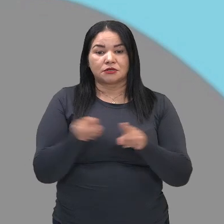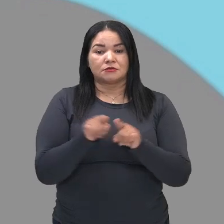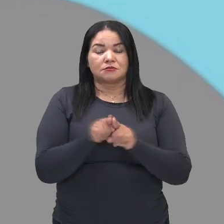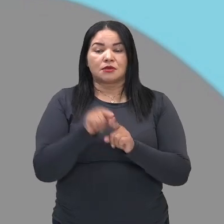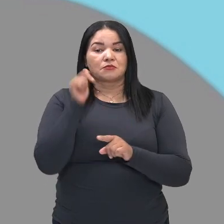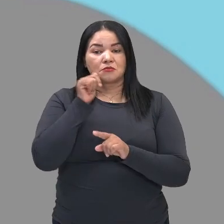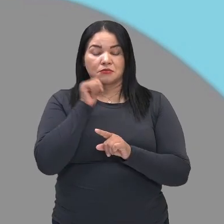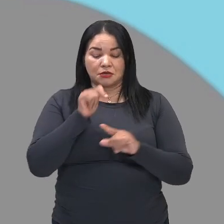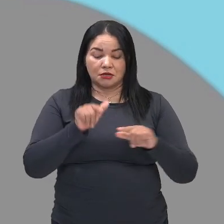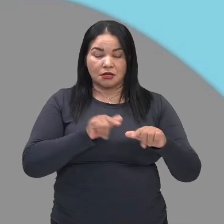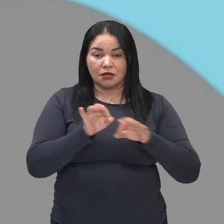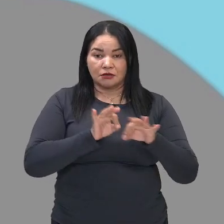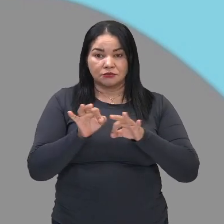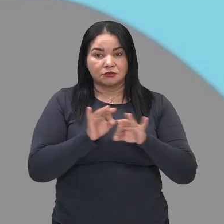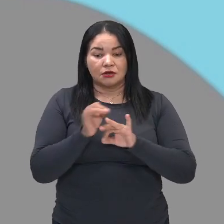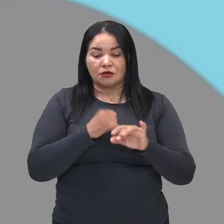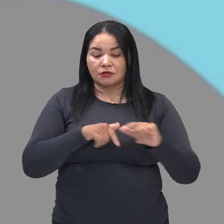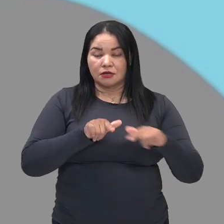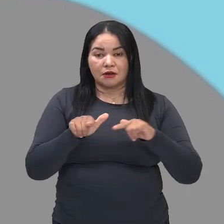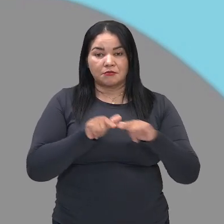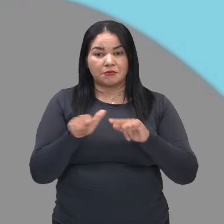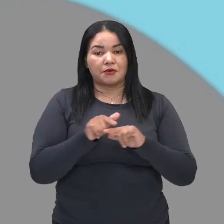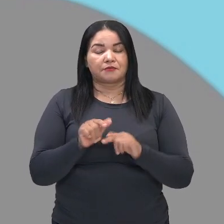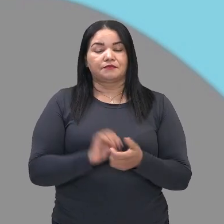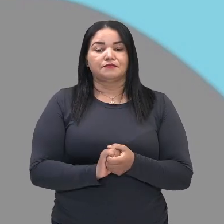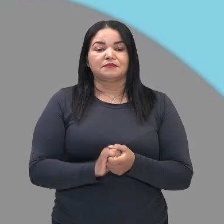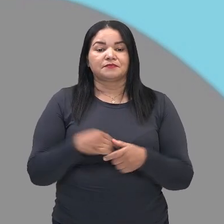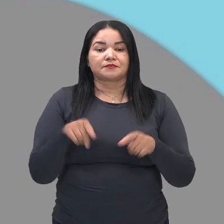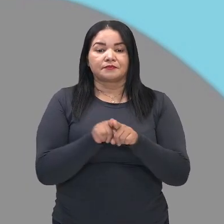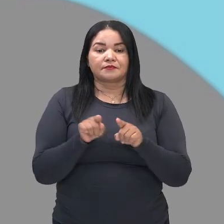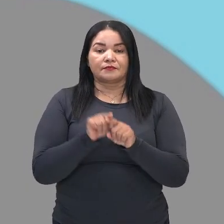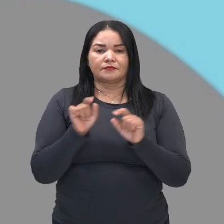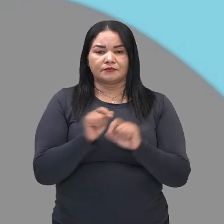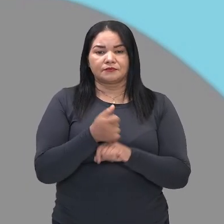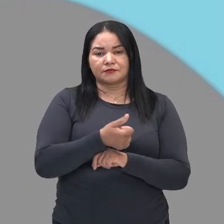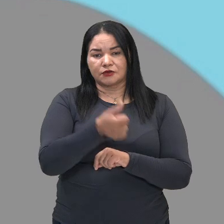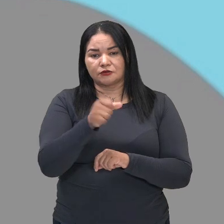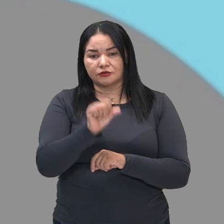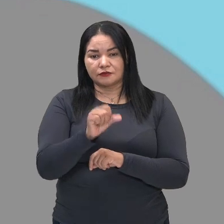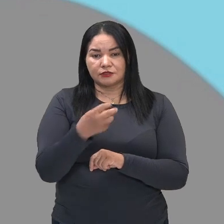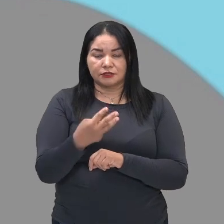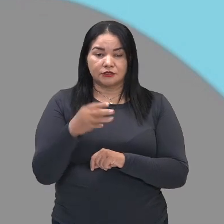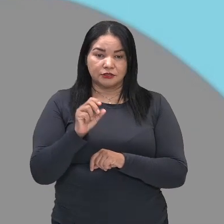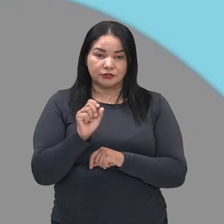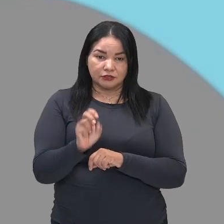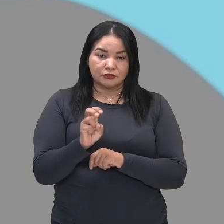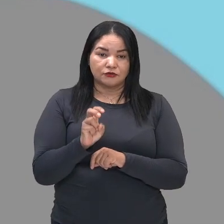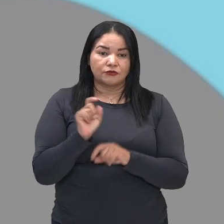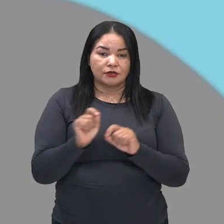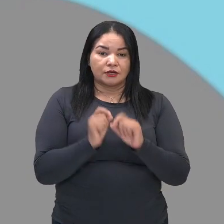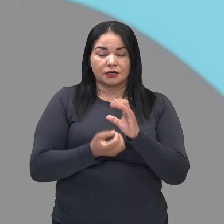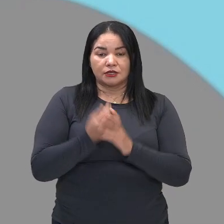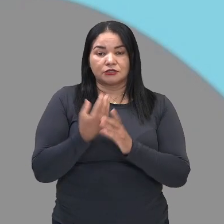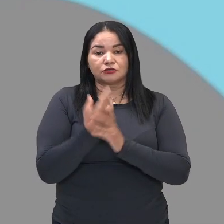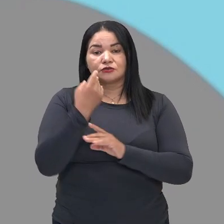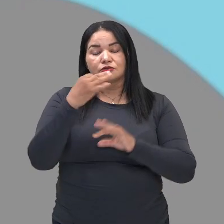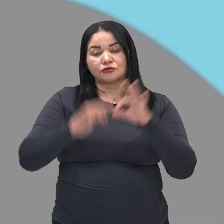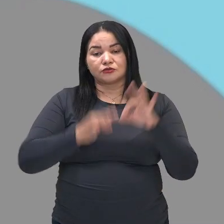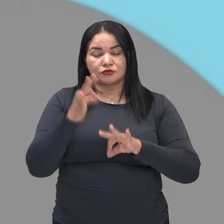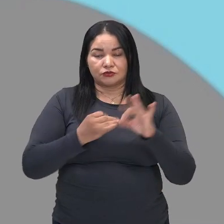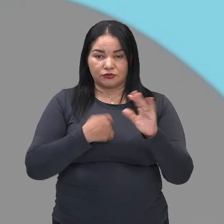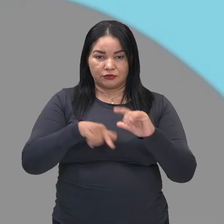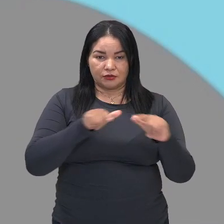feminino. Já em 1935, vamos observar a criação da Justiça do Trabalho,